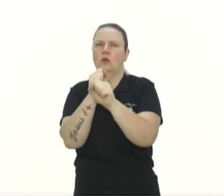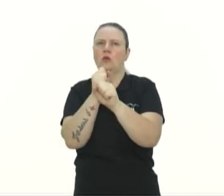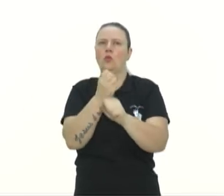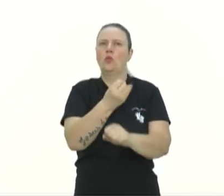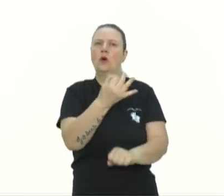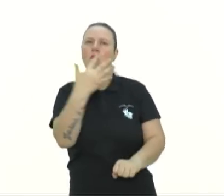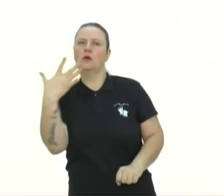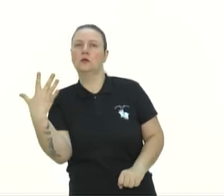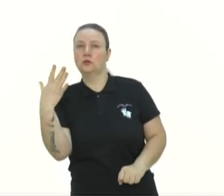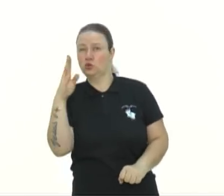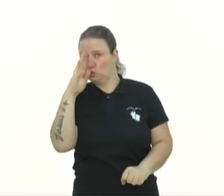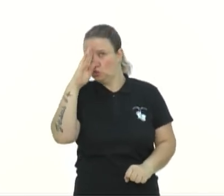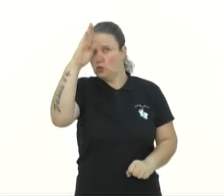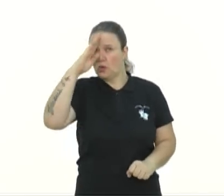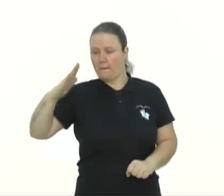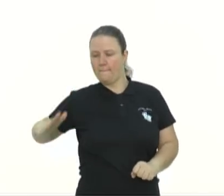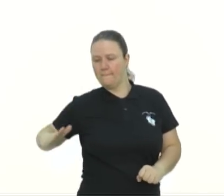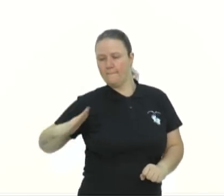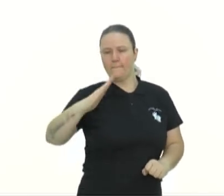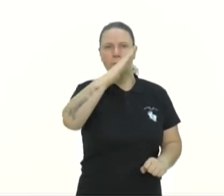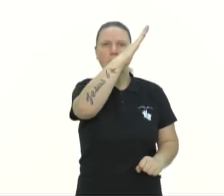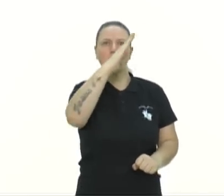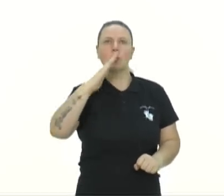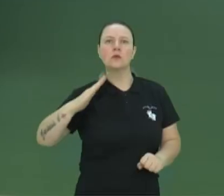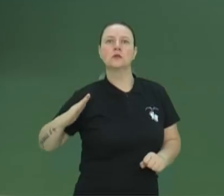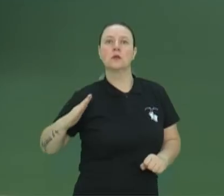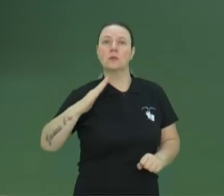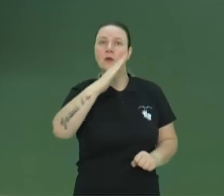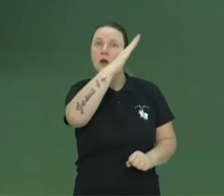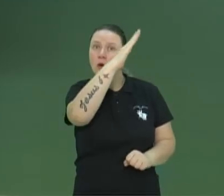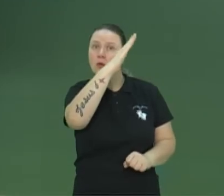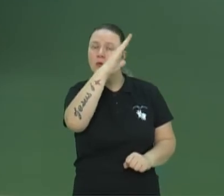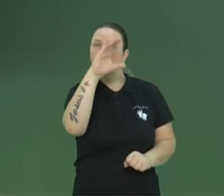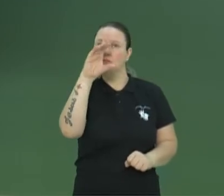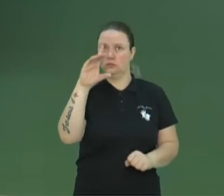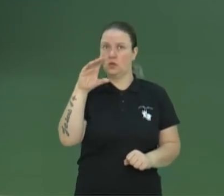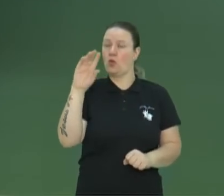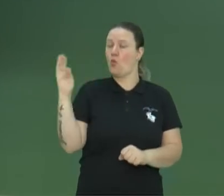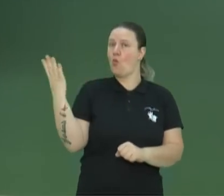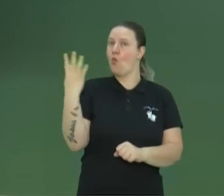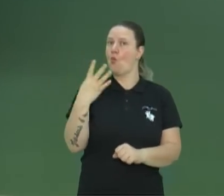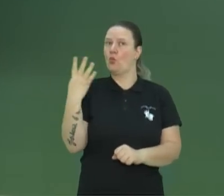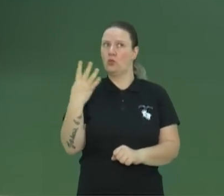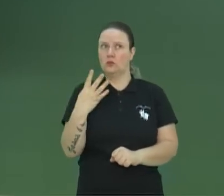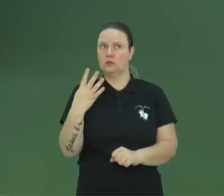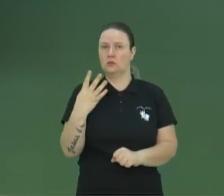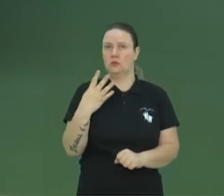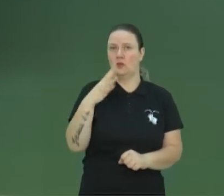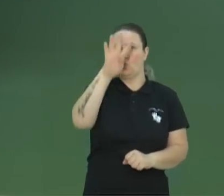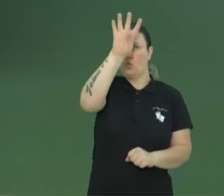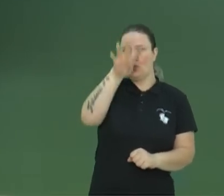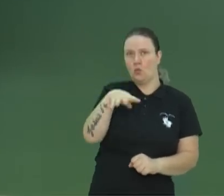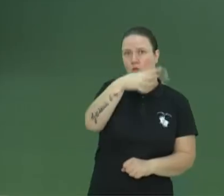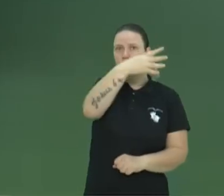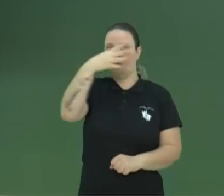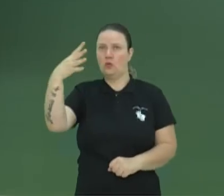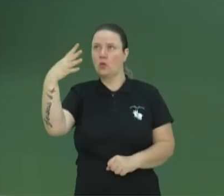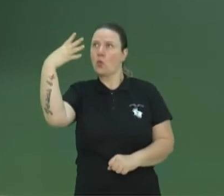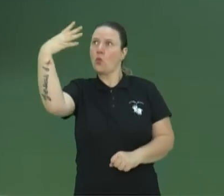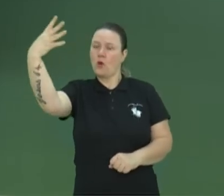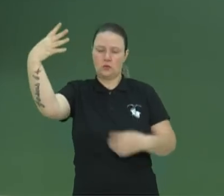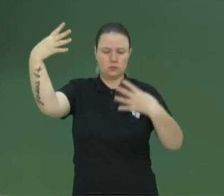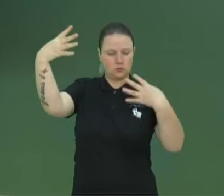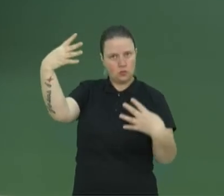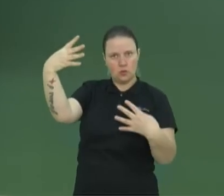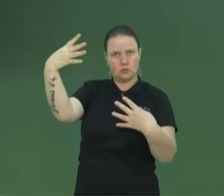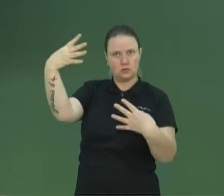diagonal principal da matriz quadrada de ordem 4. Então, note que é uma matriz, ó, que tem 4 linhas e 4 colunas. Por isso, ela é uma matriz de